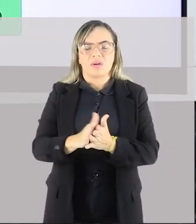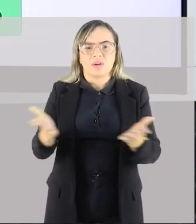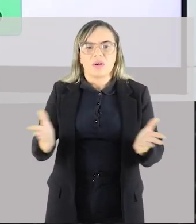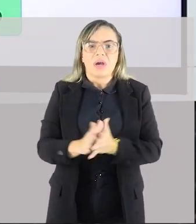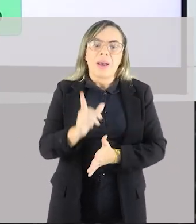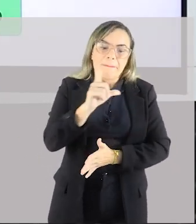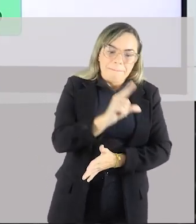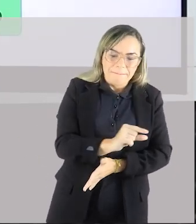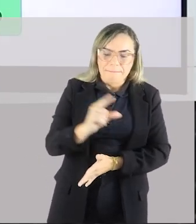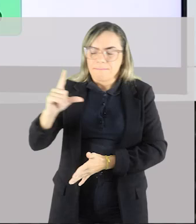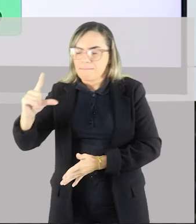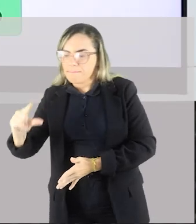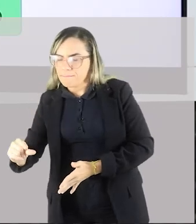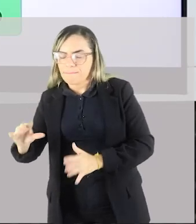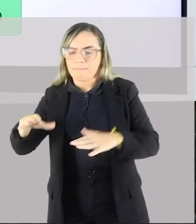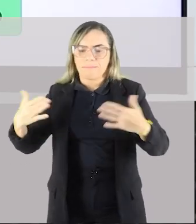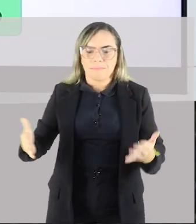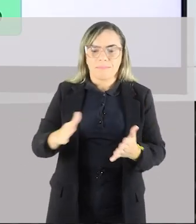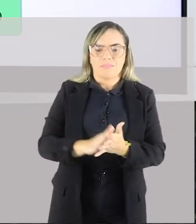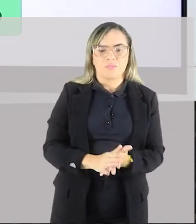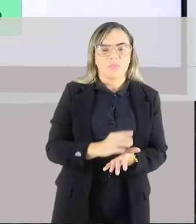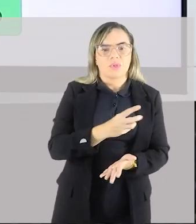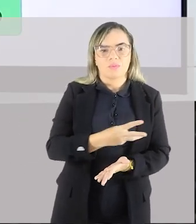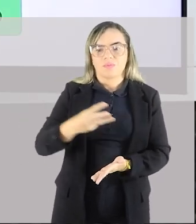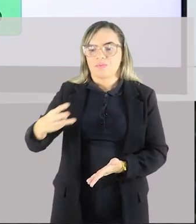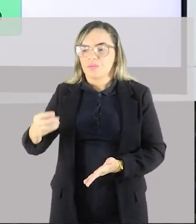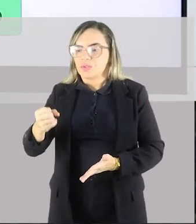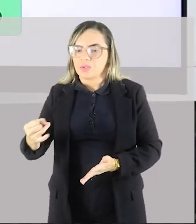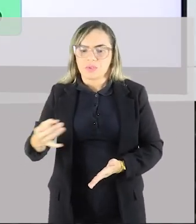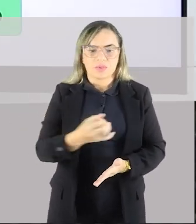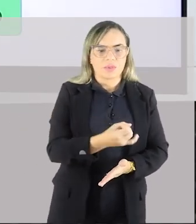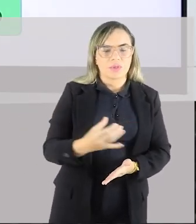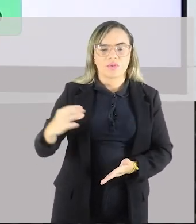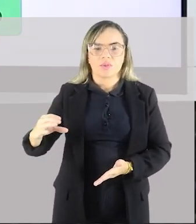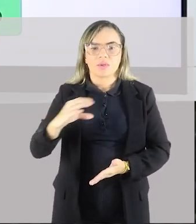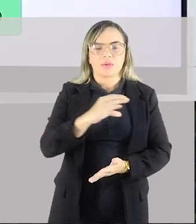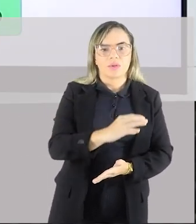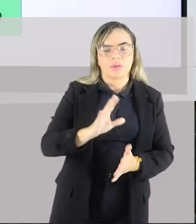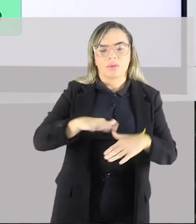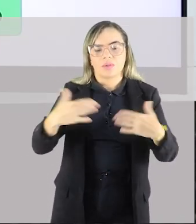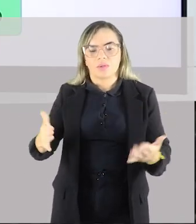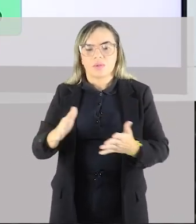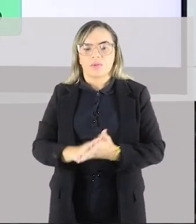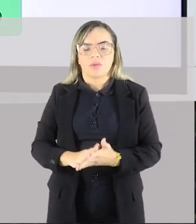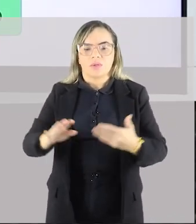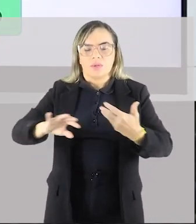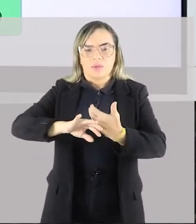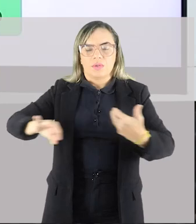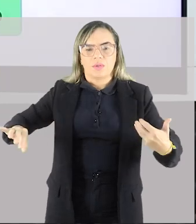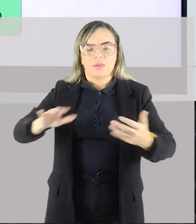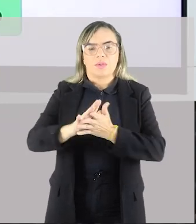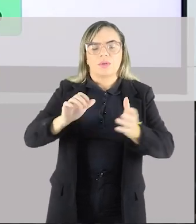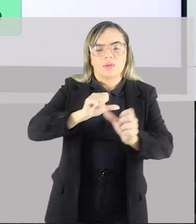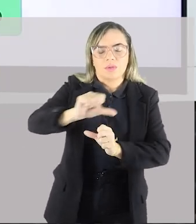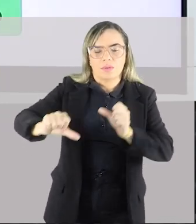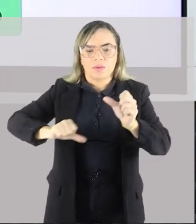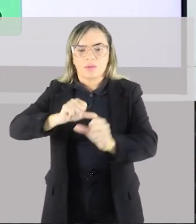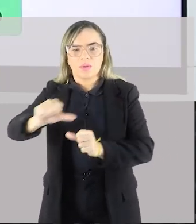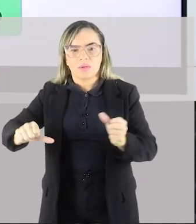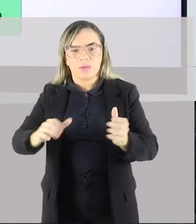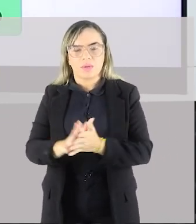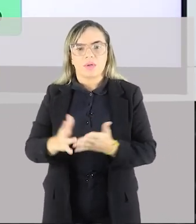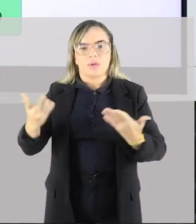moléculas pequenas, cada uma com 3 carbonos, tá certo? Durante essa quebra, né, essa mudança, a